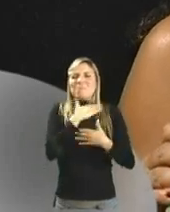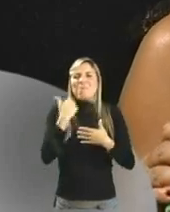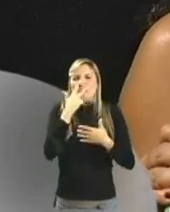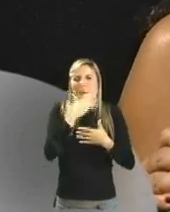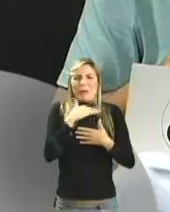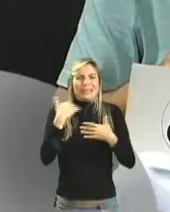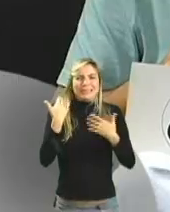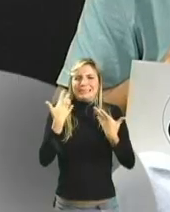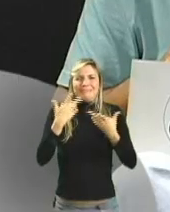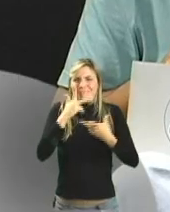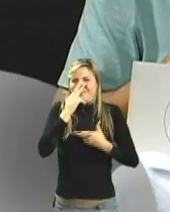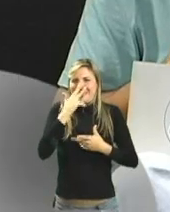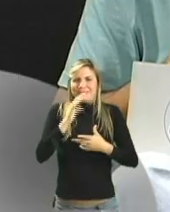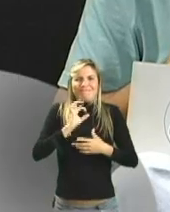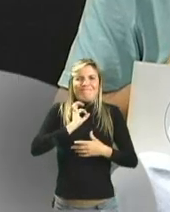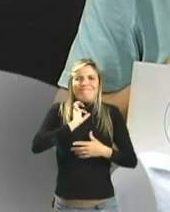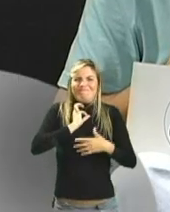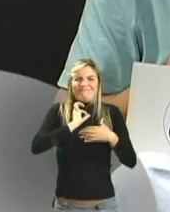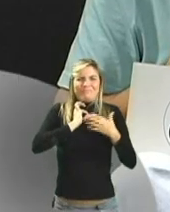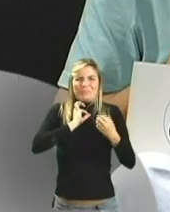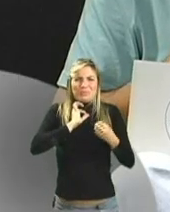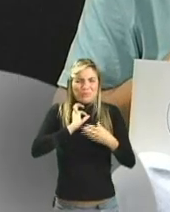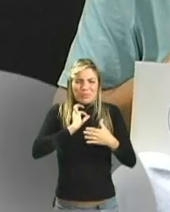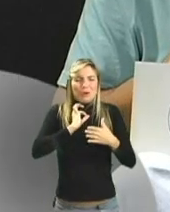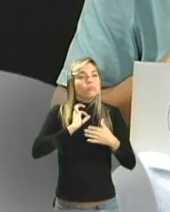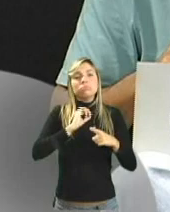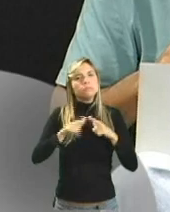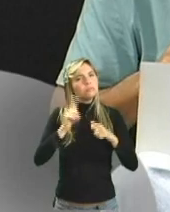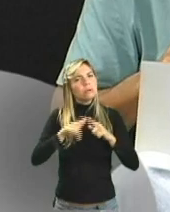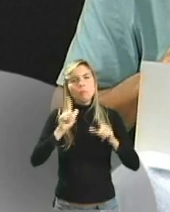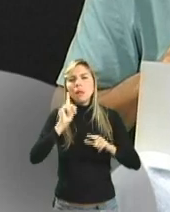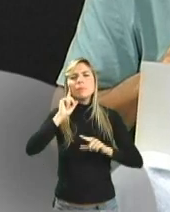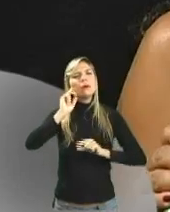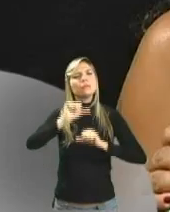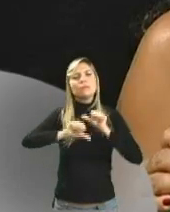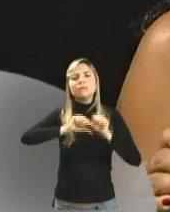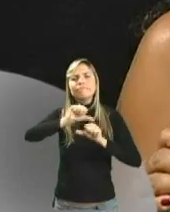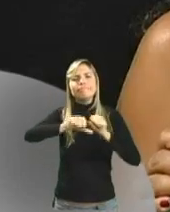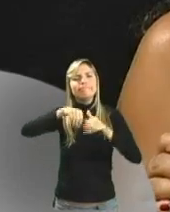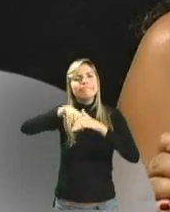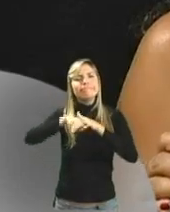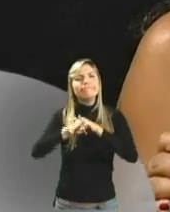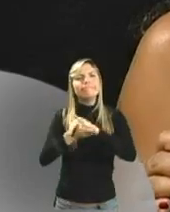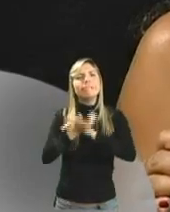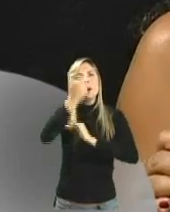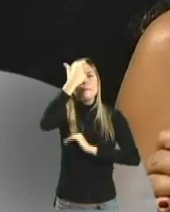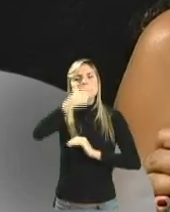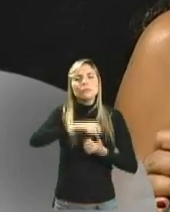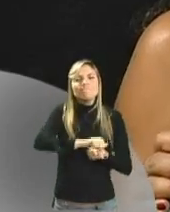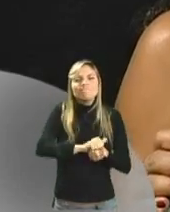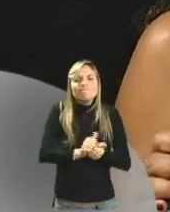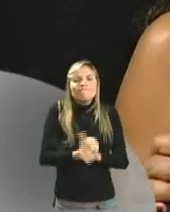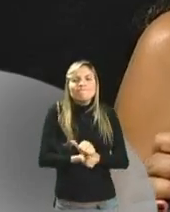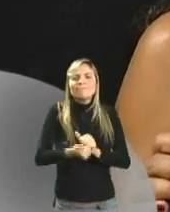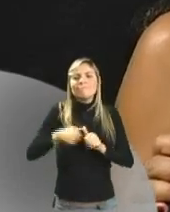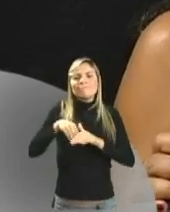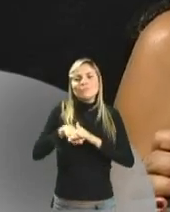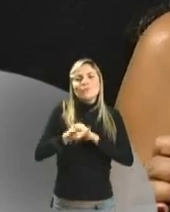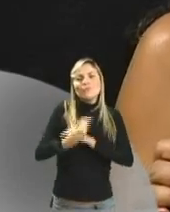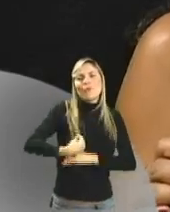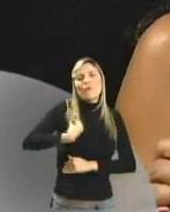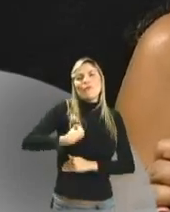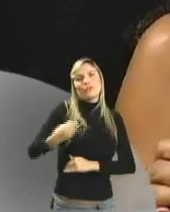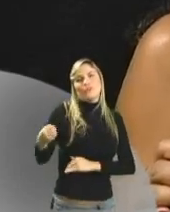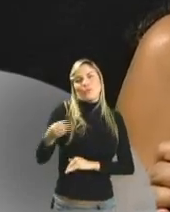um luto esperado e necessário que o paciente tem que passar, para ele adaptar a vida dele